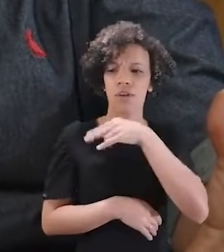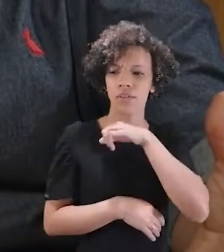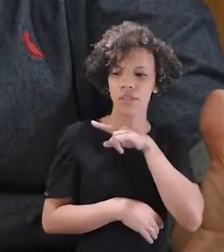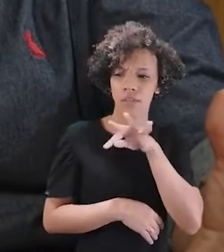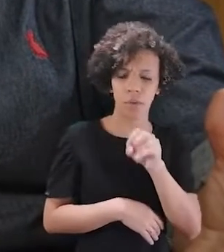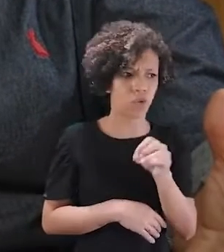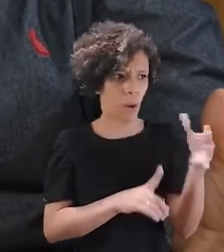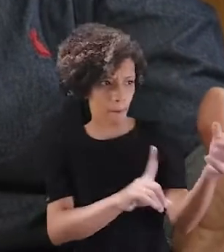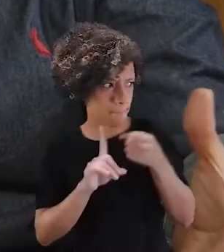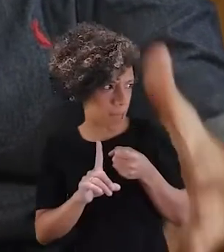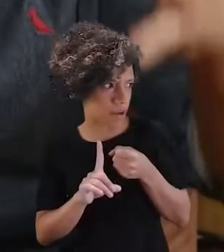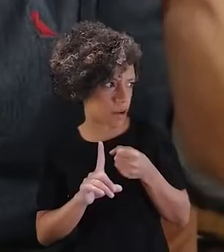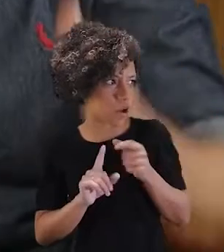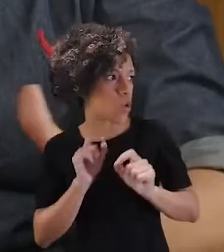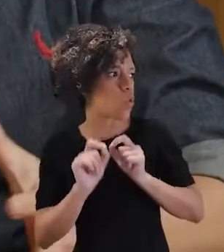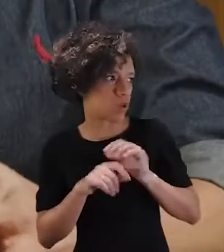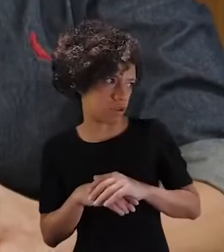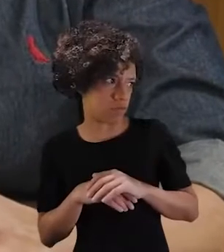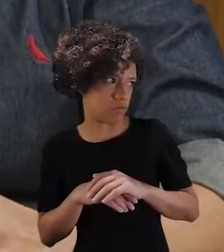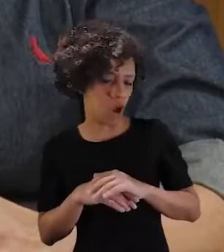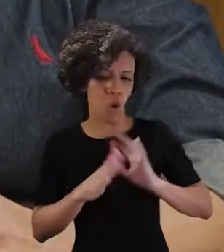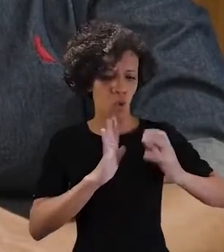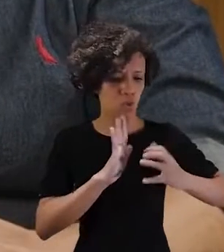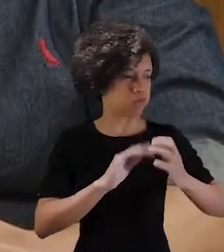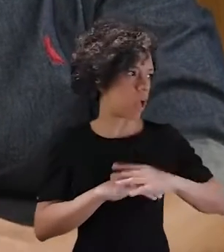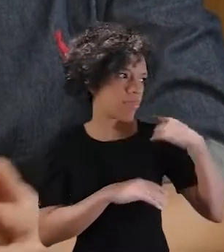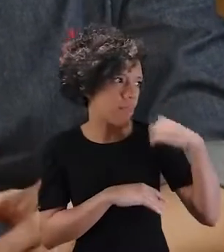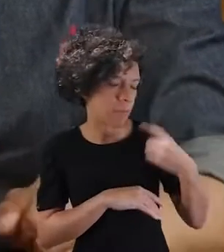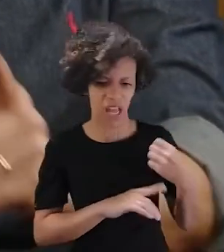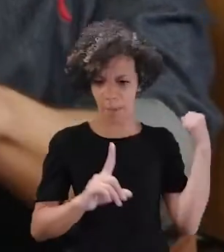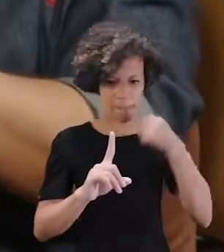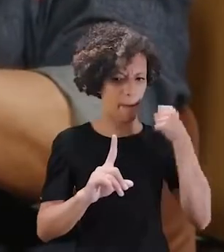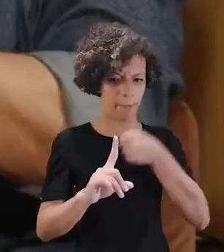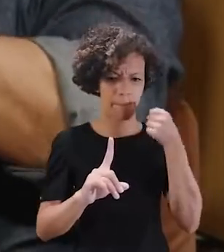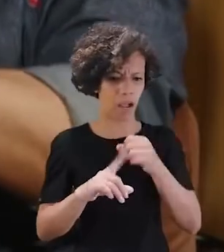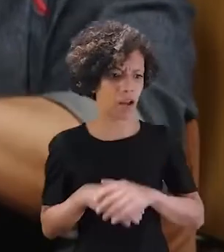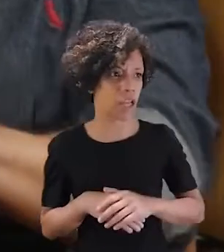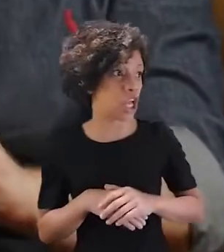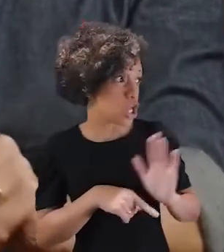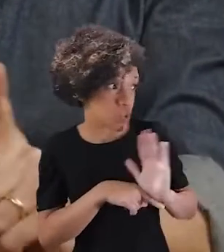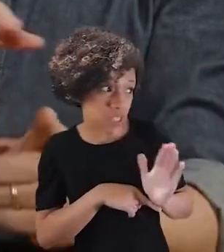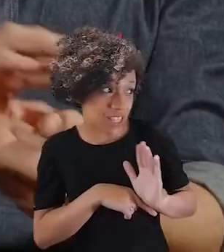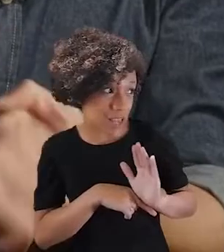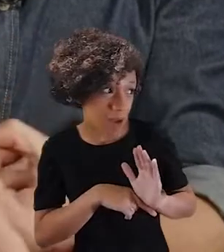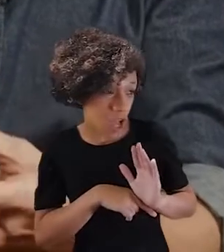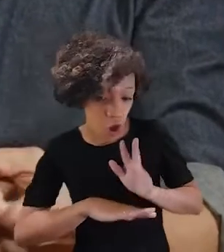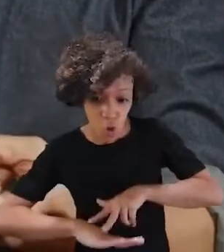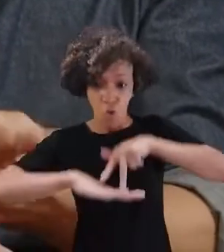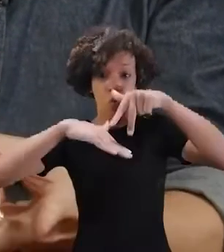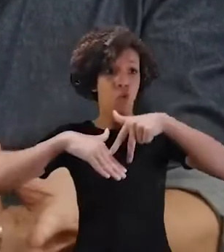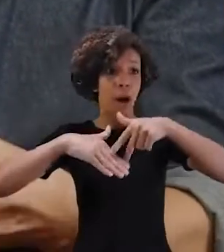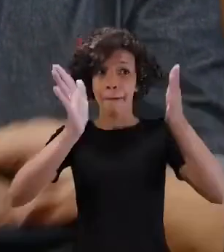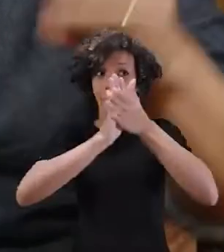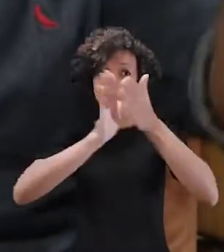deputado enche de porrada no cinema vai abaixo de Applause abaixa a mas você não lembrou não eu assisti o filme do